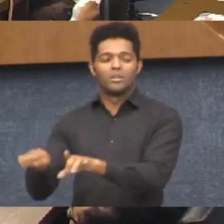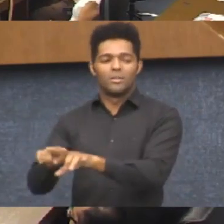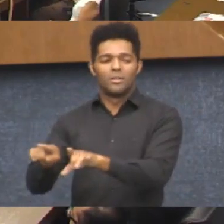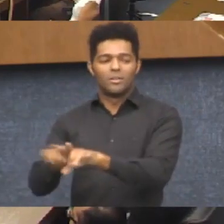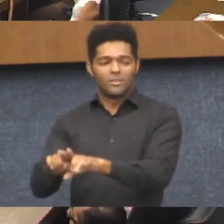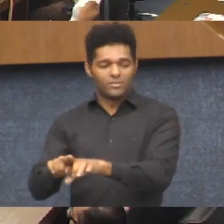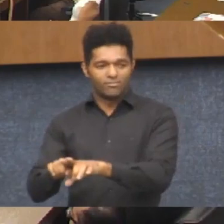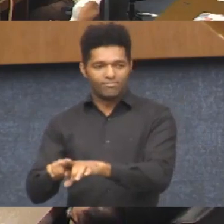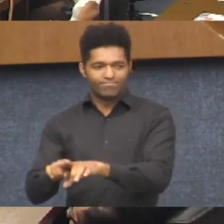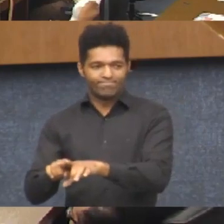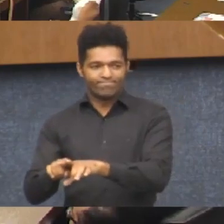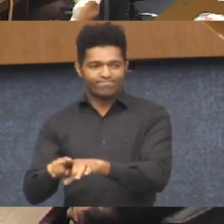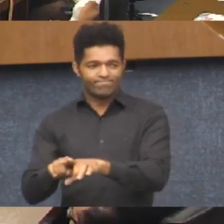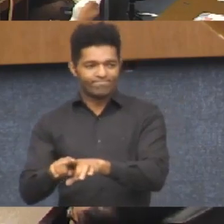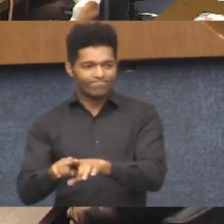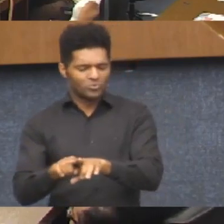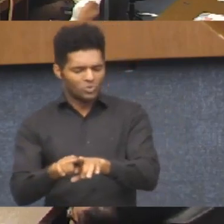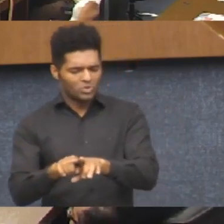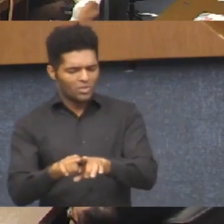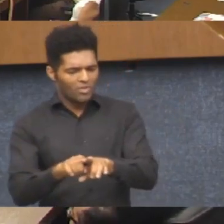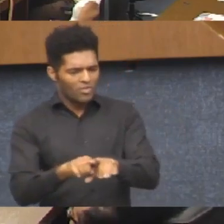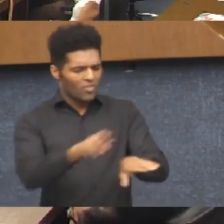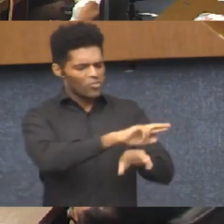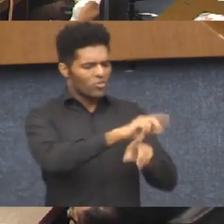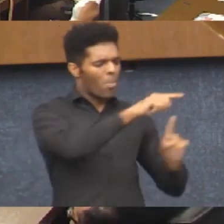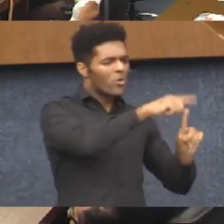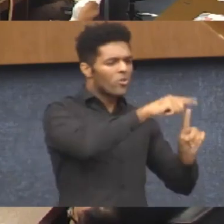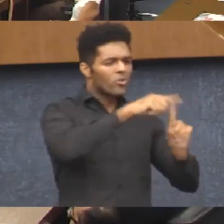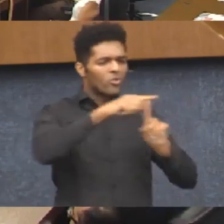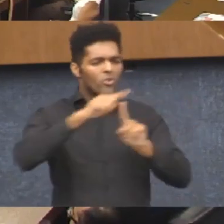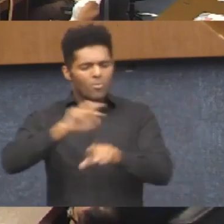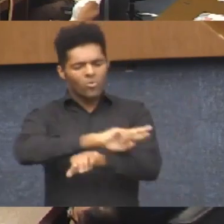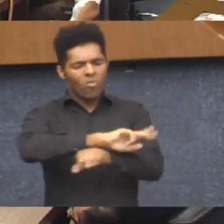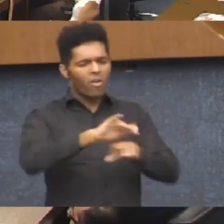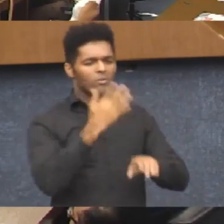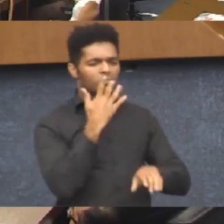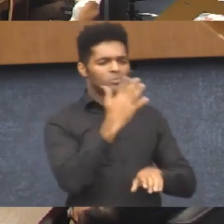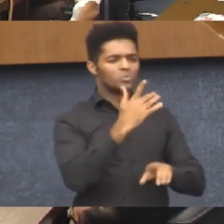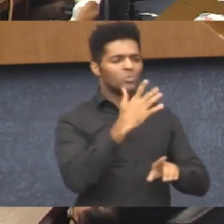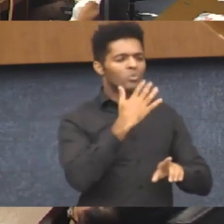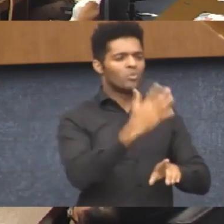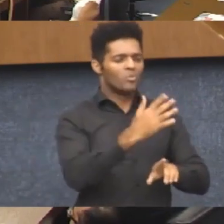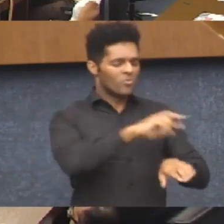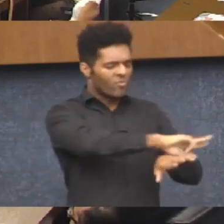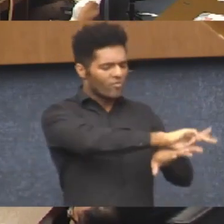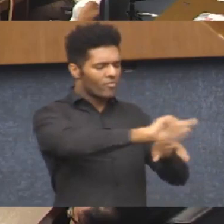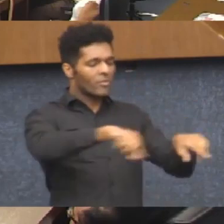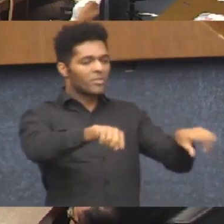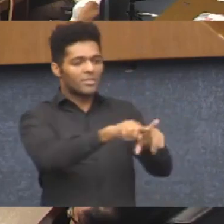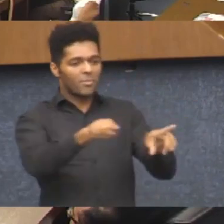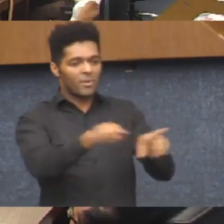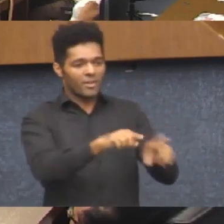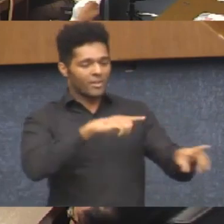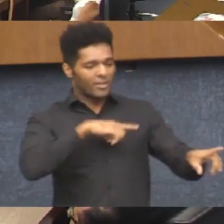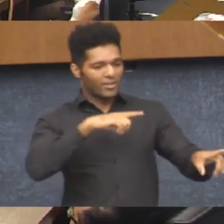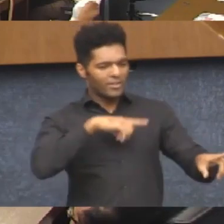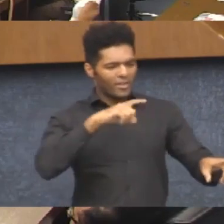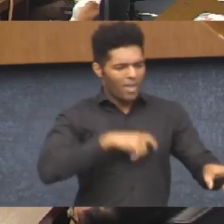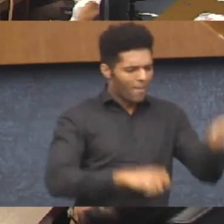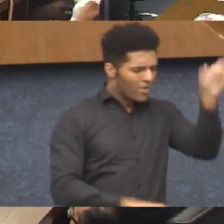pequenas, de todas as cores. Existe gente de